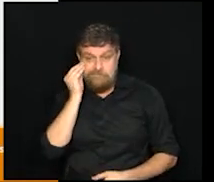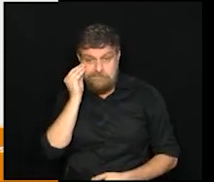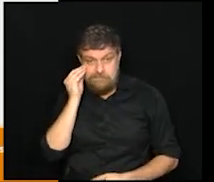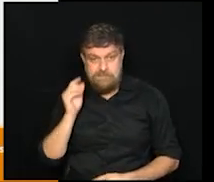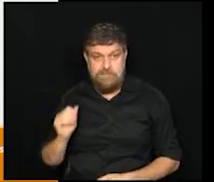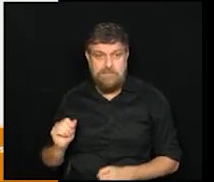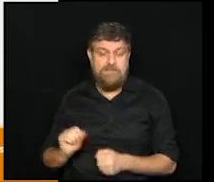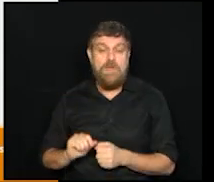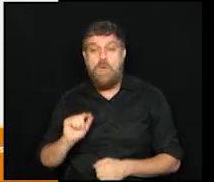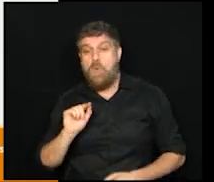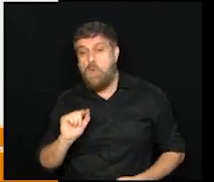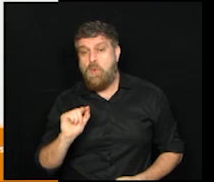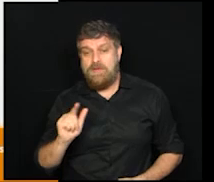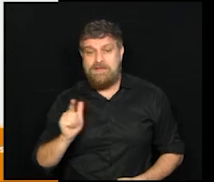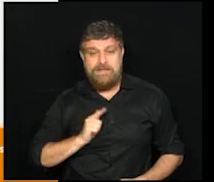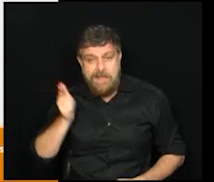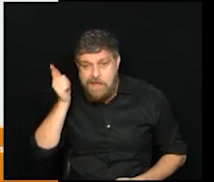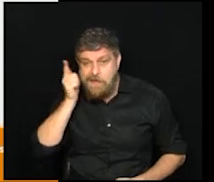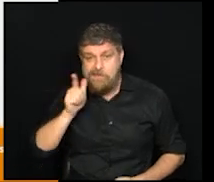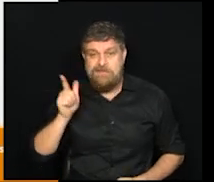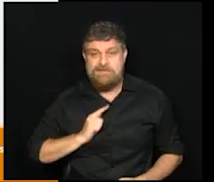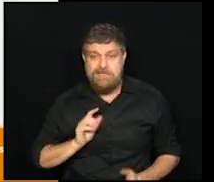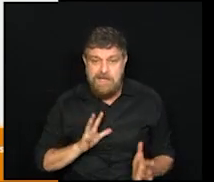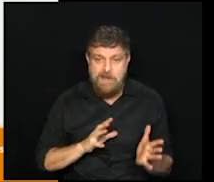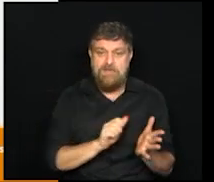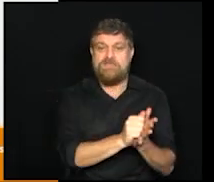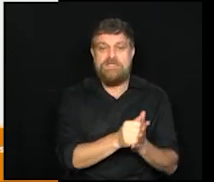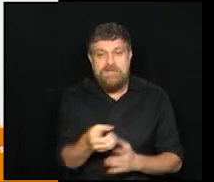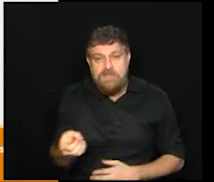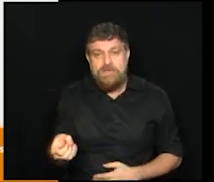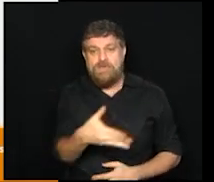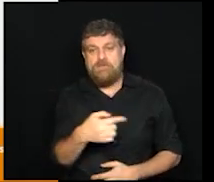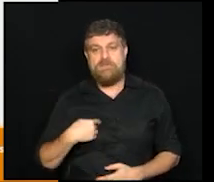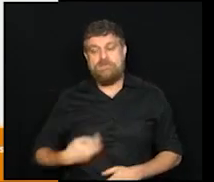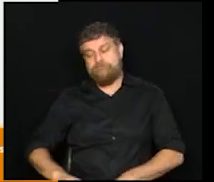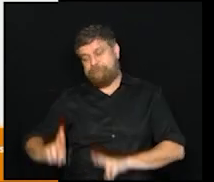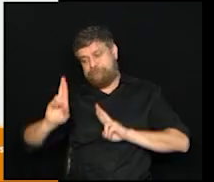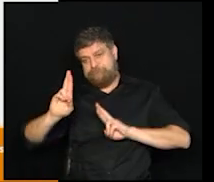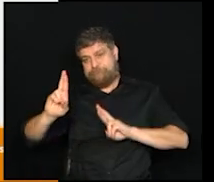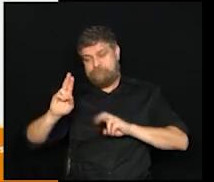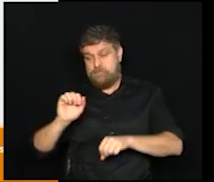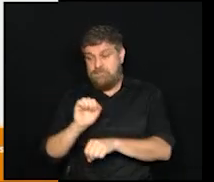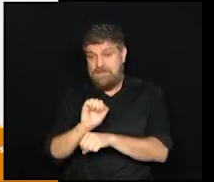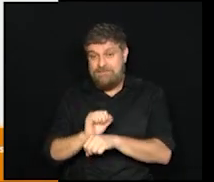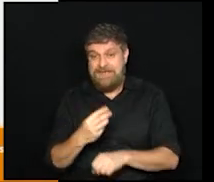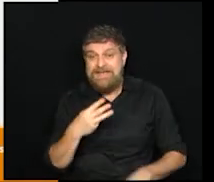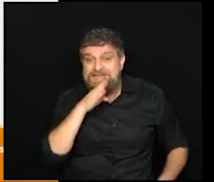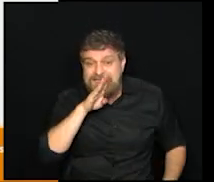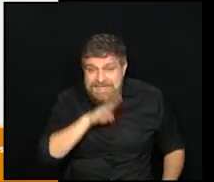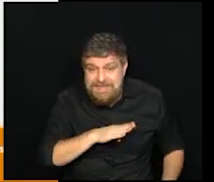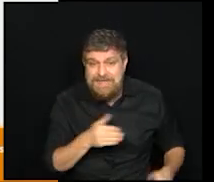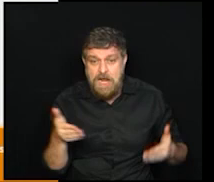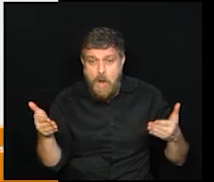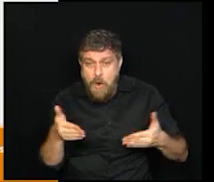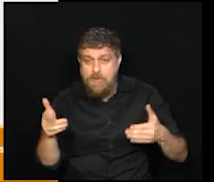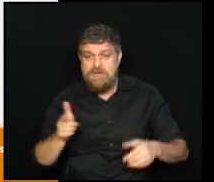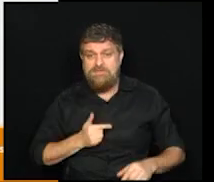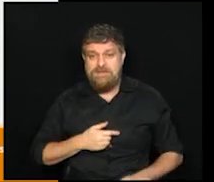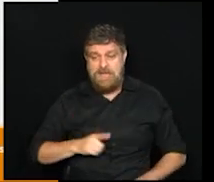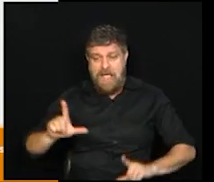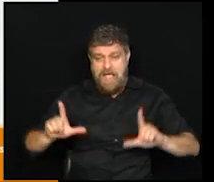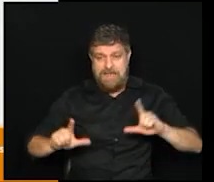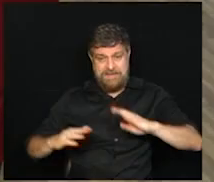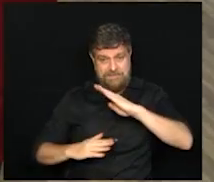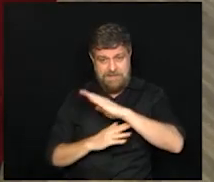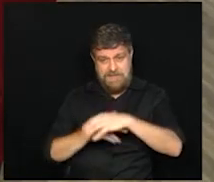que consiga um novo agendamento. A gente aguarda, Gabriel, inclusive hoje, 3 horas da tarde, com transmissão ao vivo